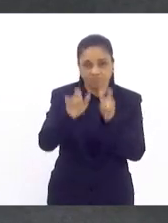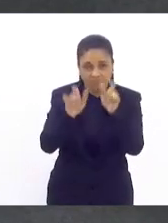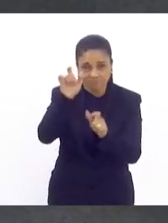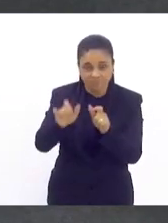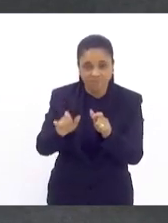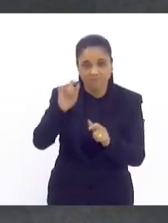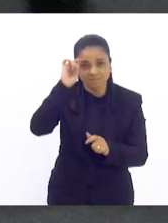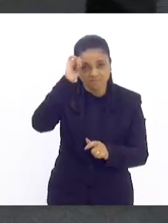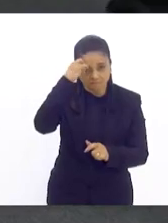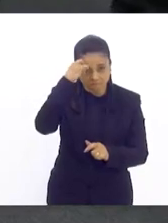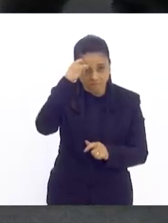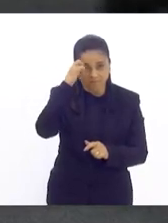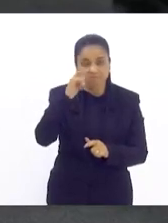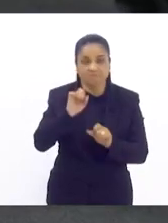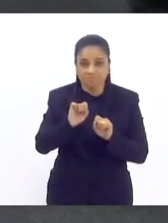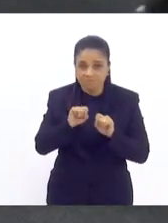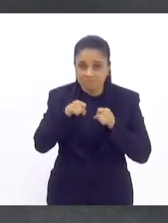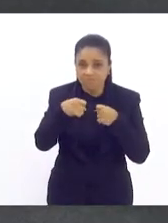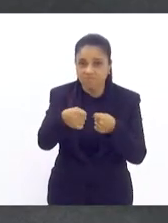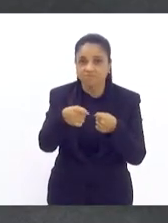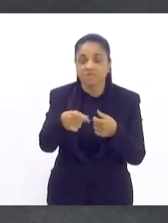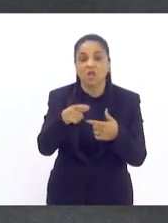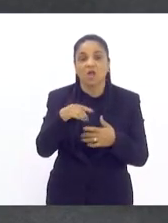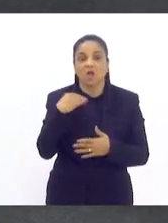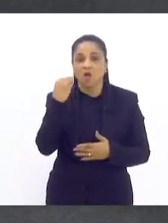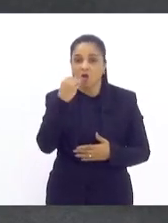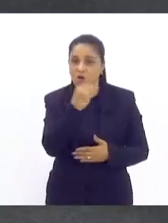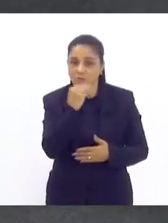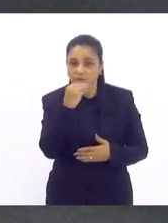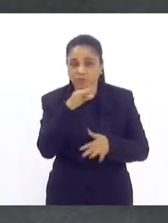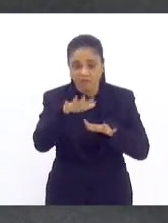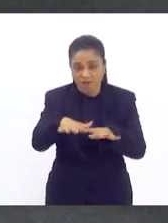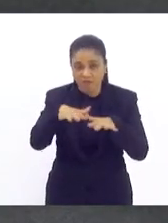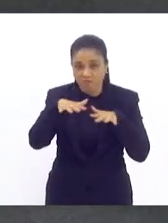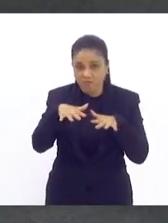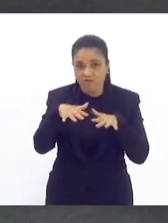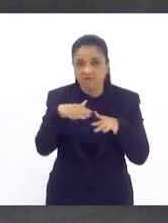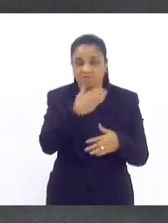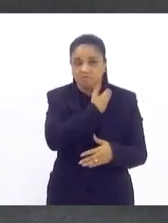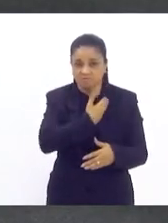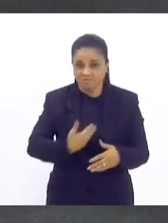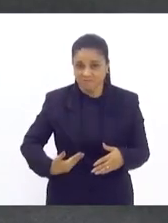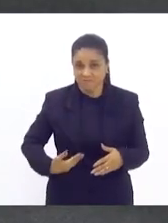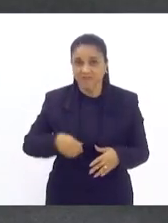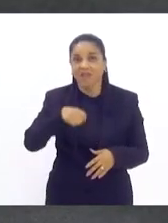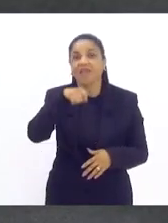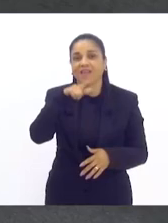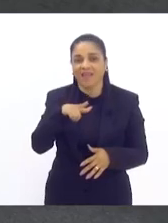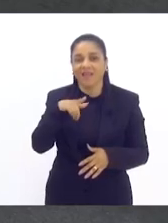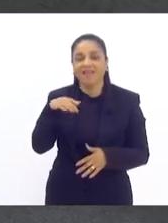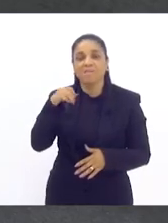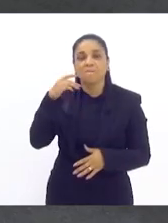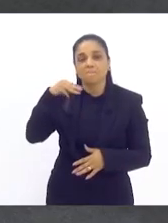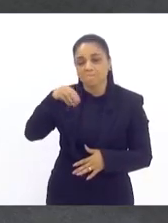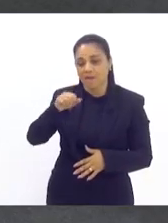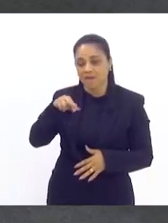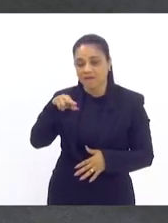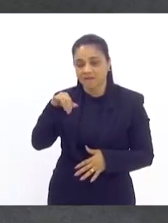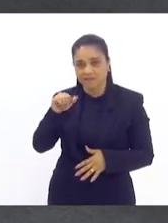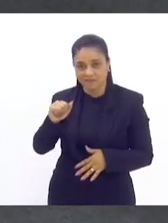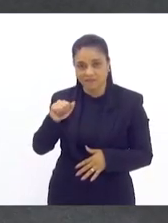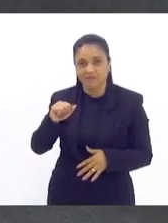a gente vai ter é a oportunidade de ter essa audiência presidida pela Marina do MST Então